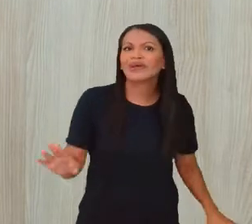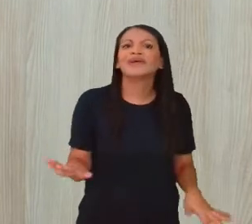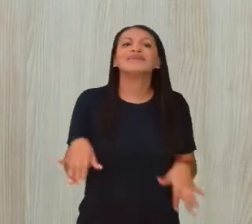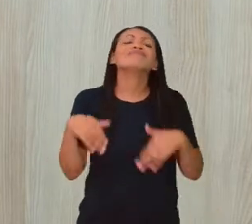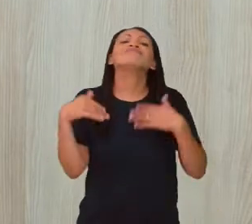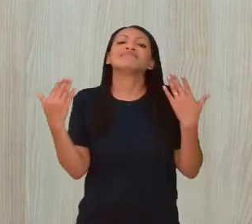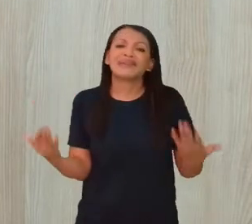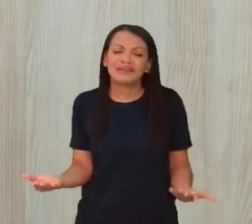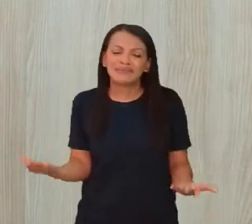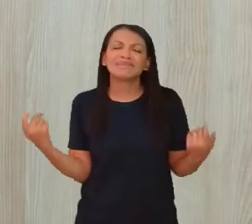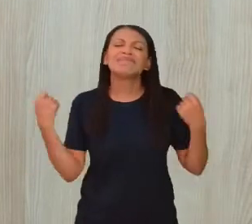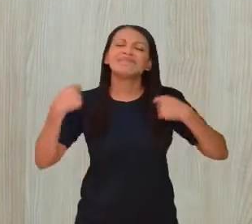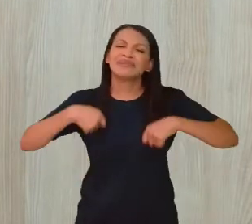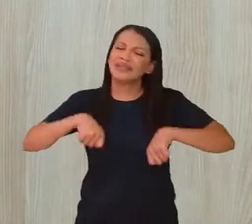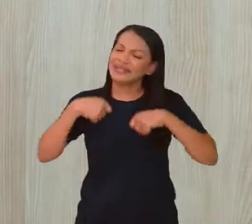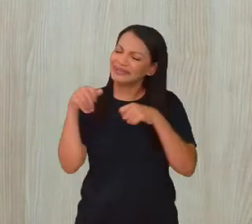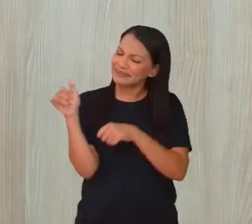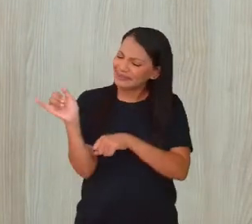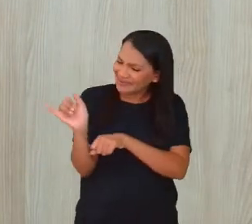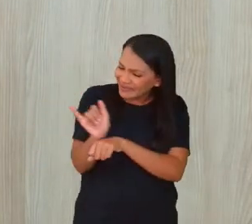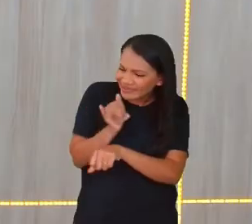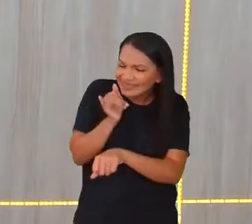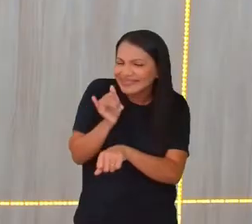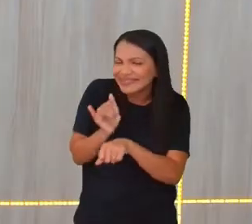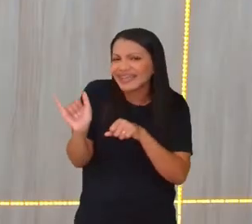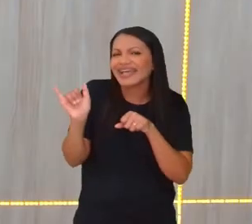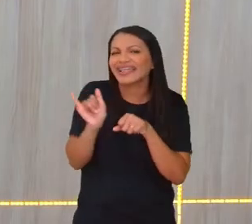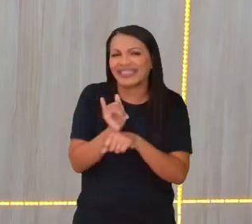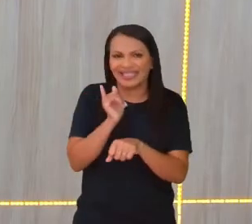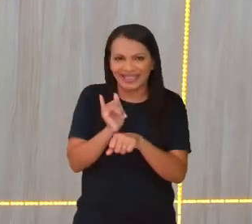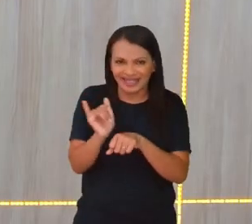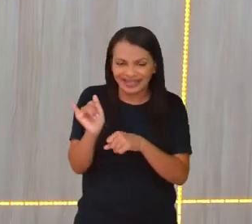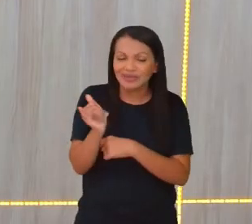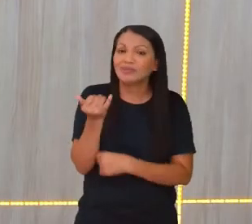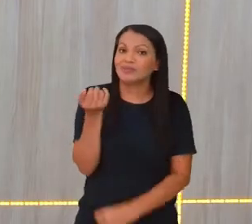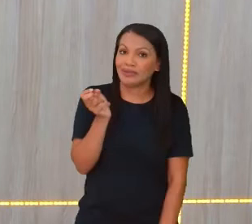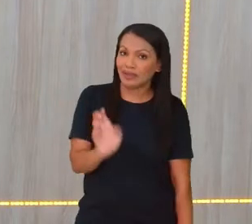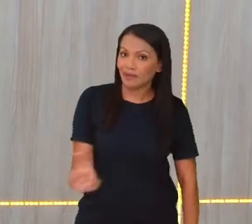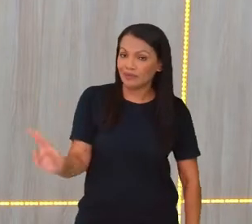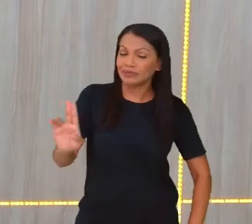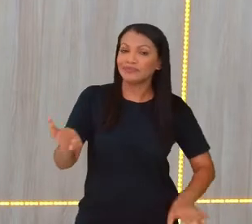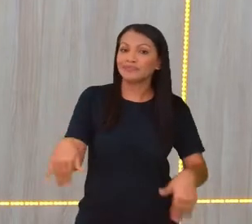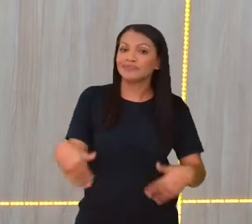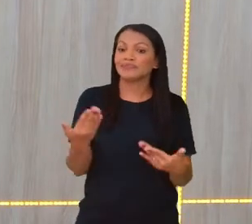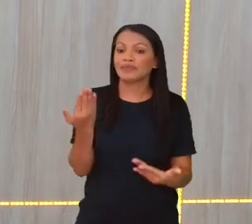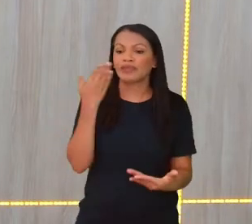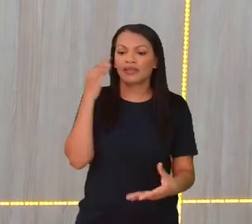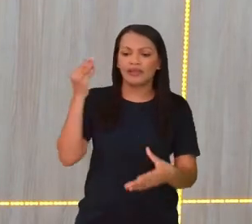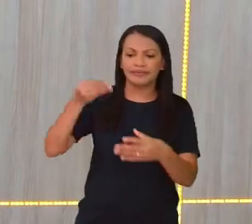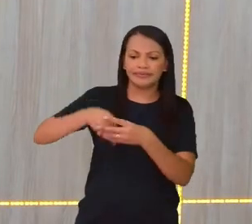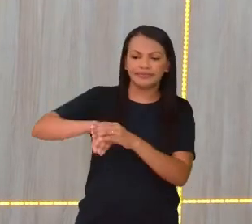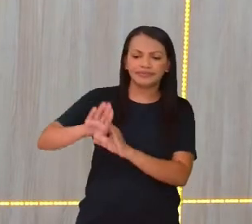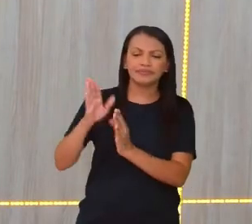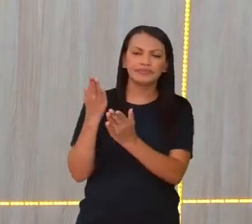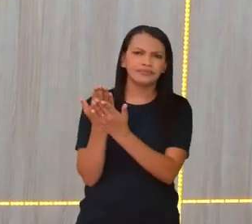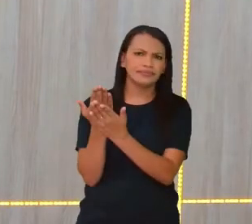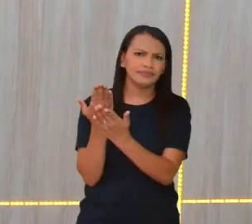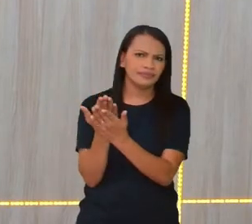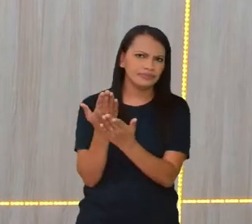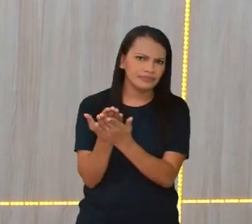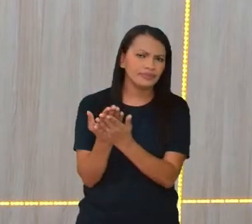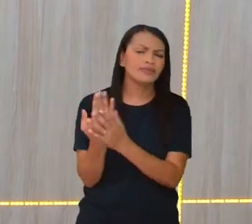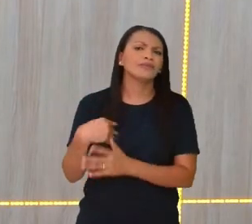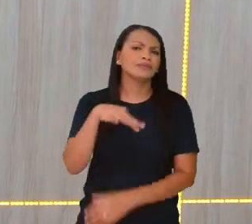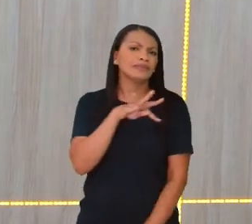Então, é complicado, viu? Então assim, tudo isso entra dentro desse estudo aí, né? Entre a